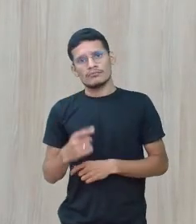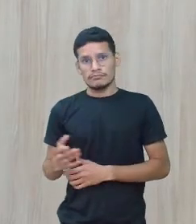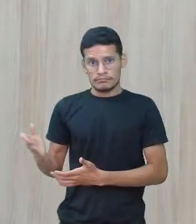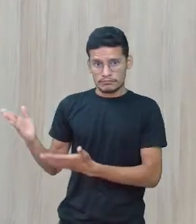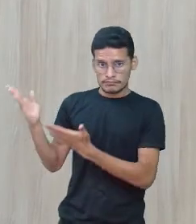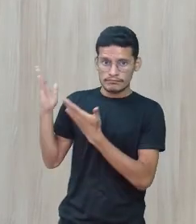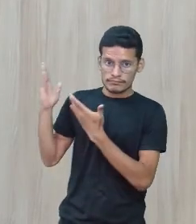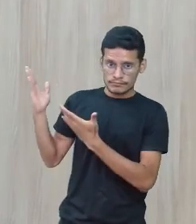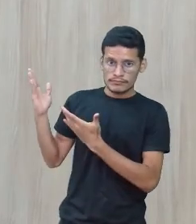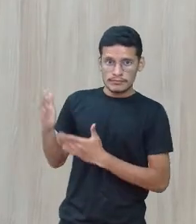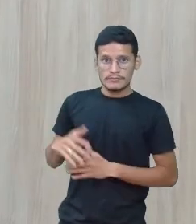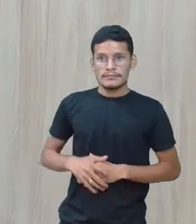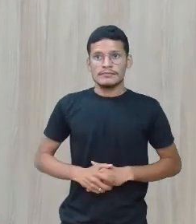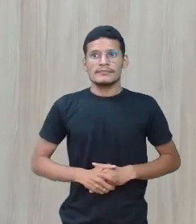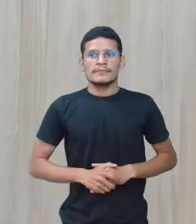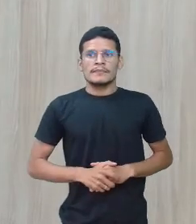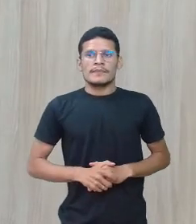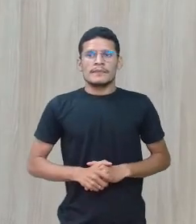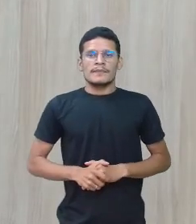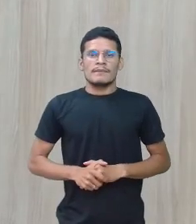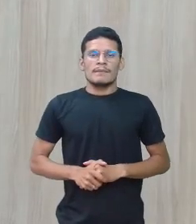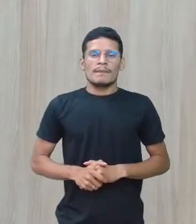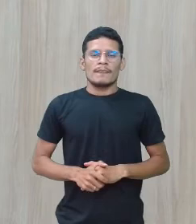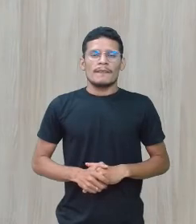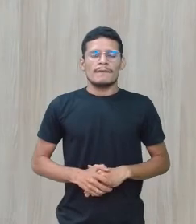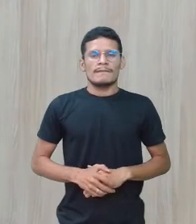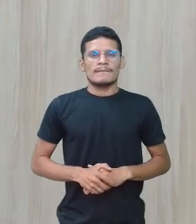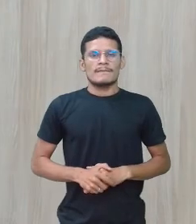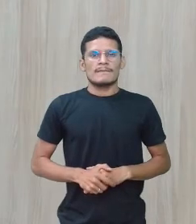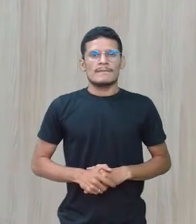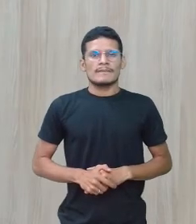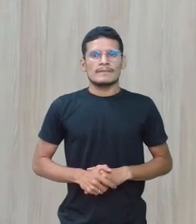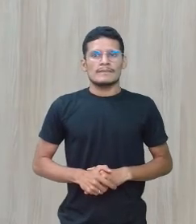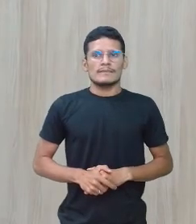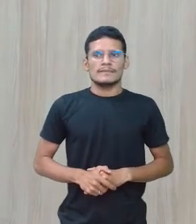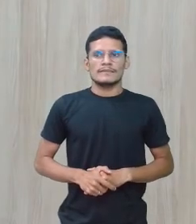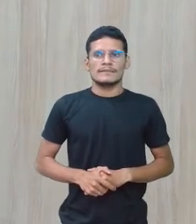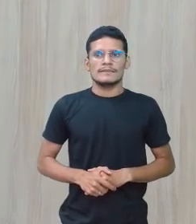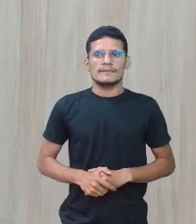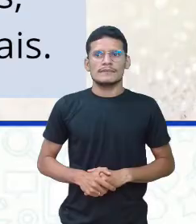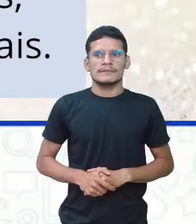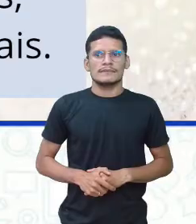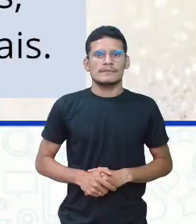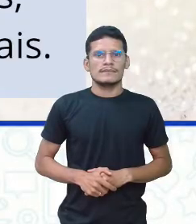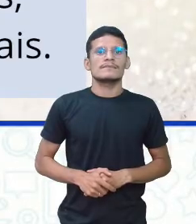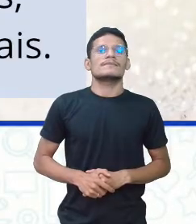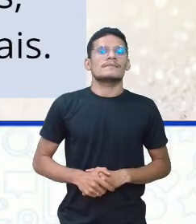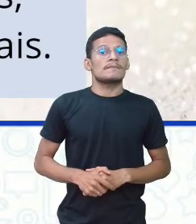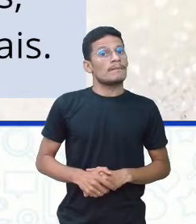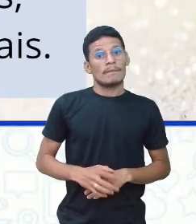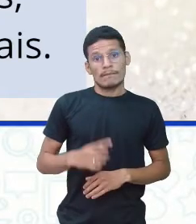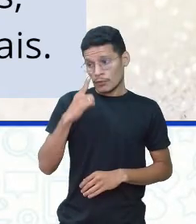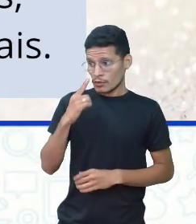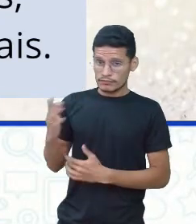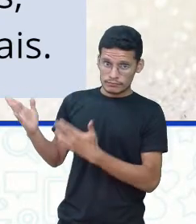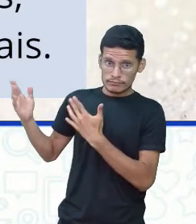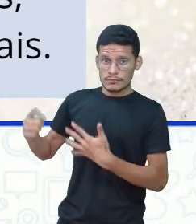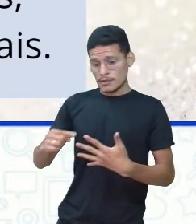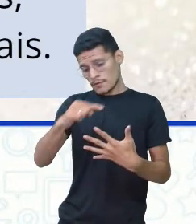causais, comparativas, consecutivas, concessivas, finais, temporais e